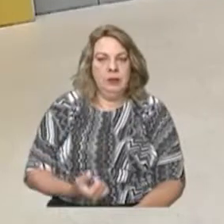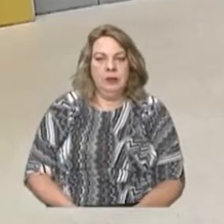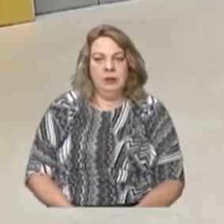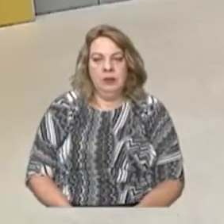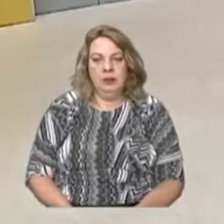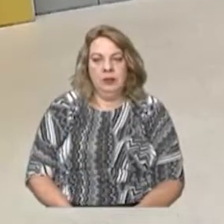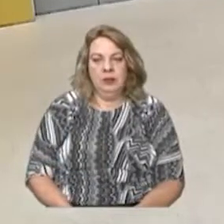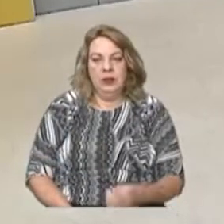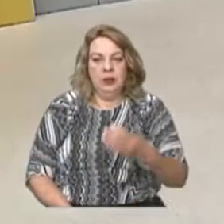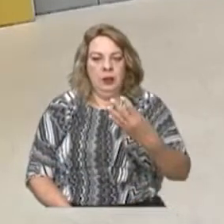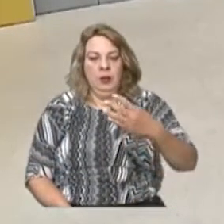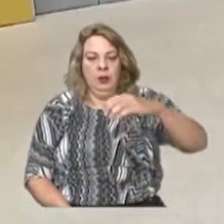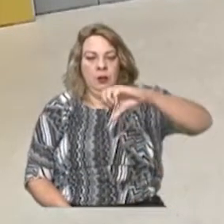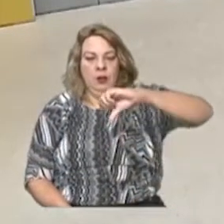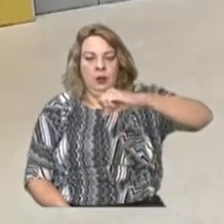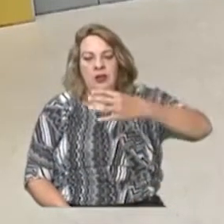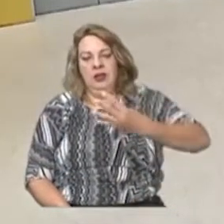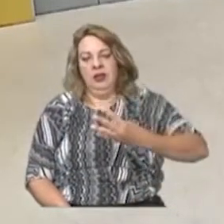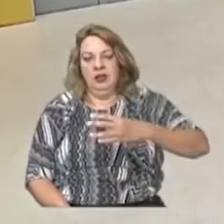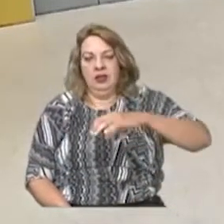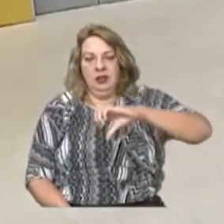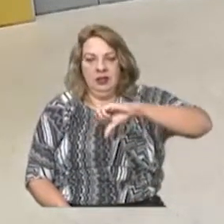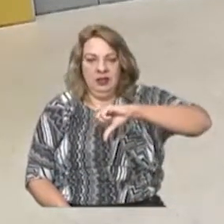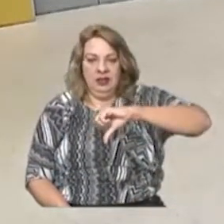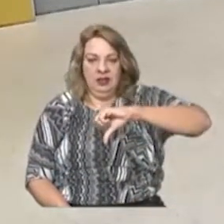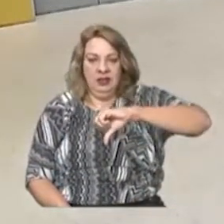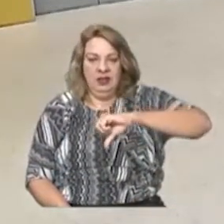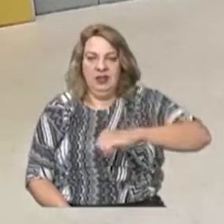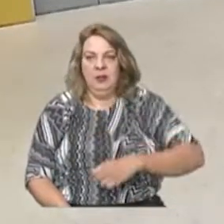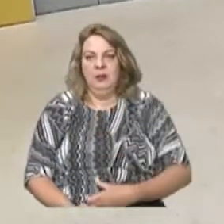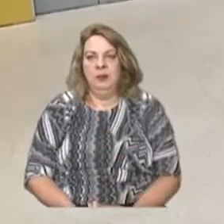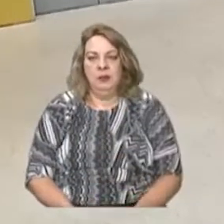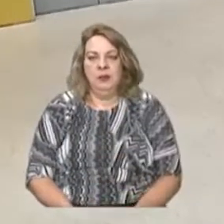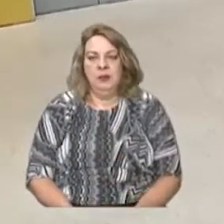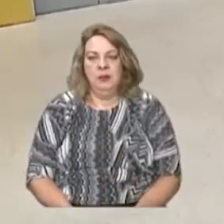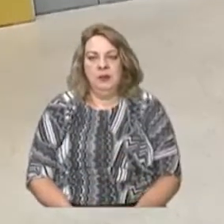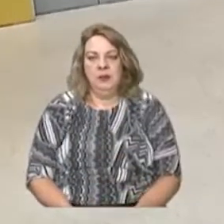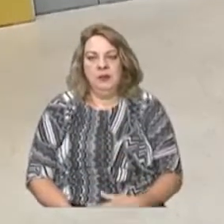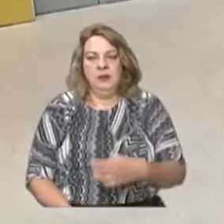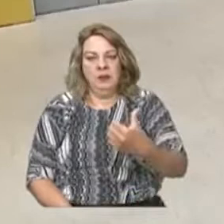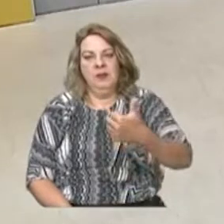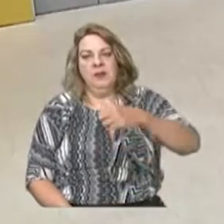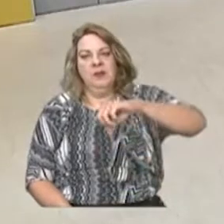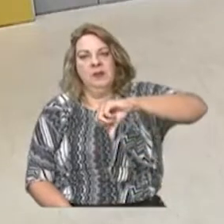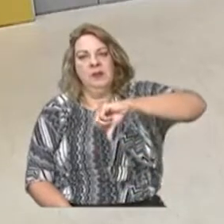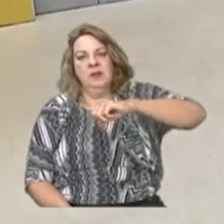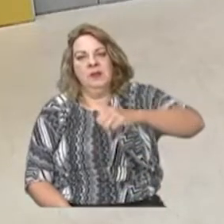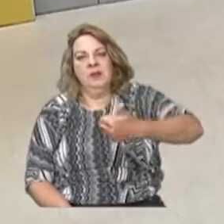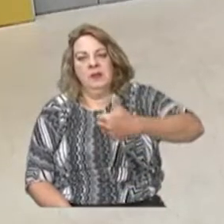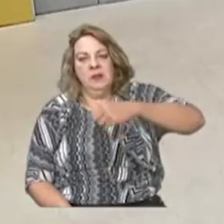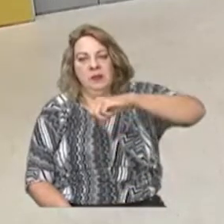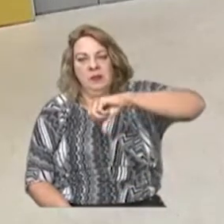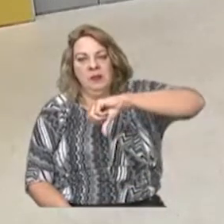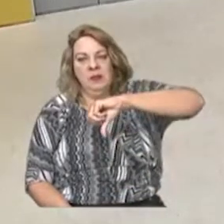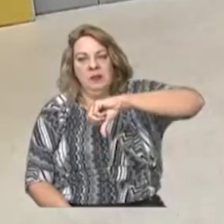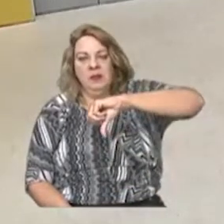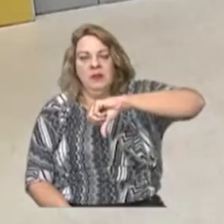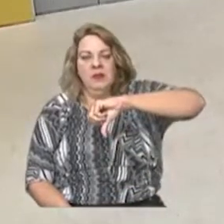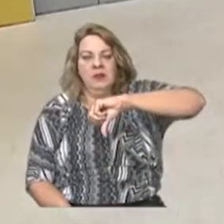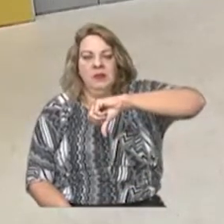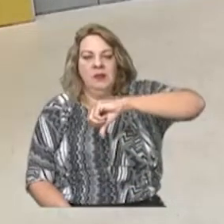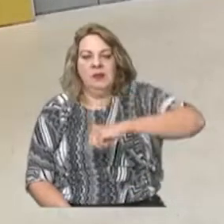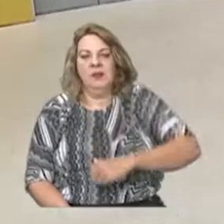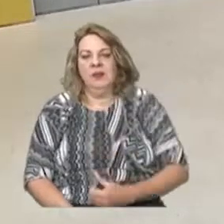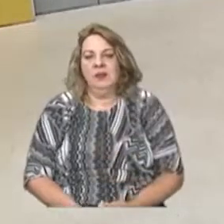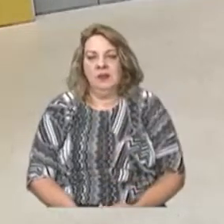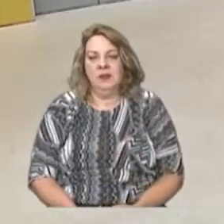49. 49. 58, 49. E agora 19. 19. Tô chamando e